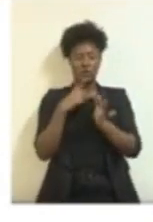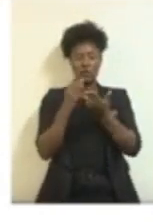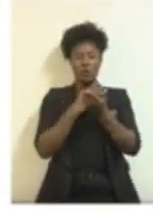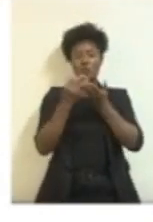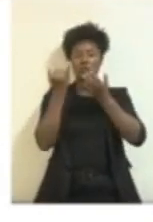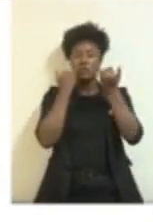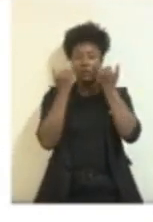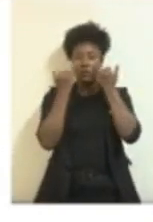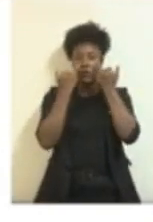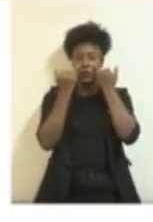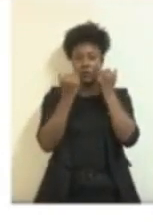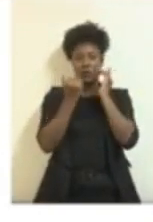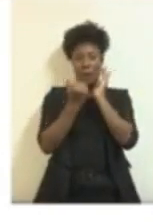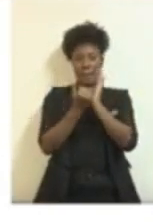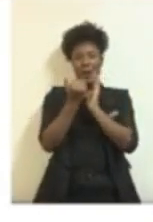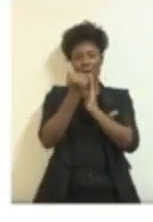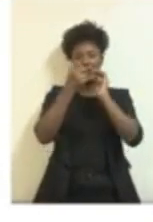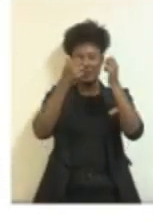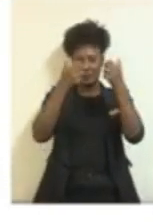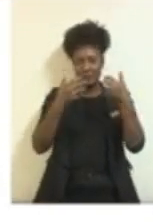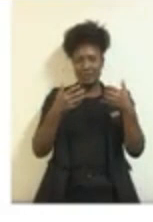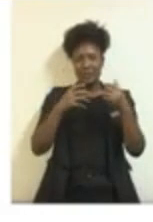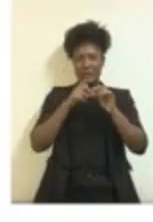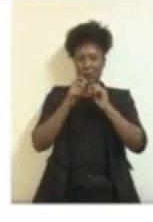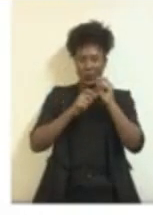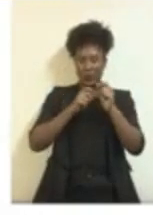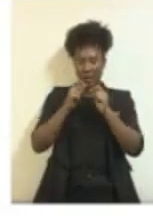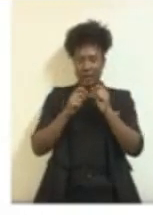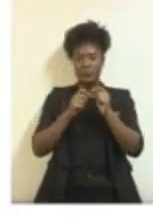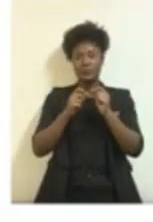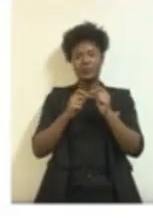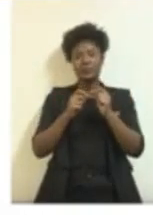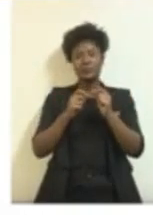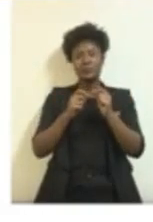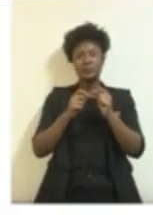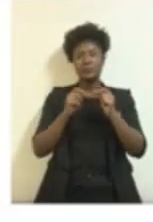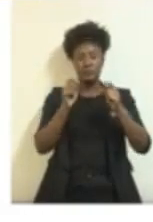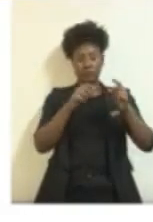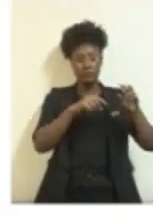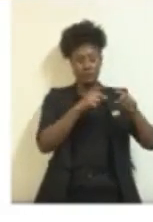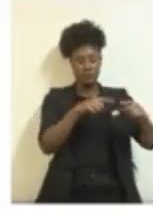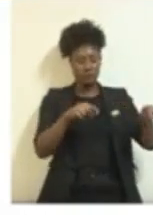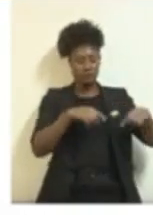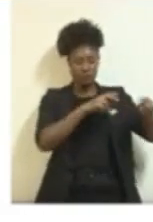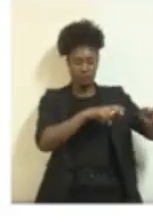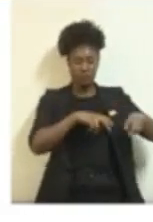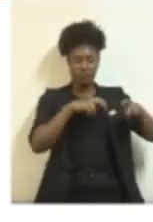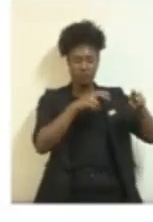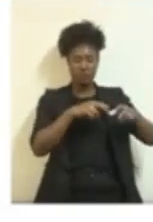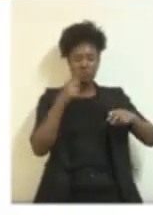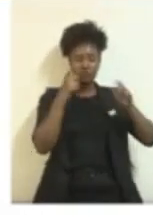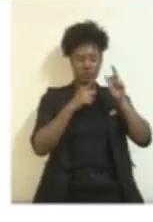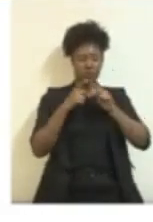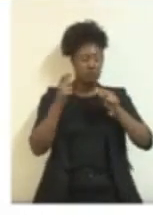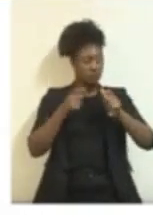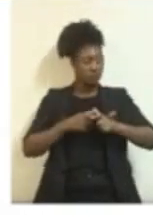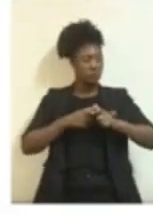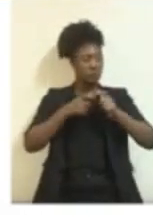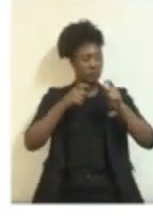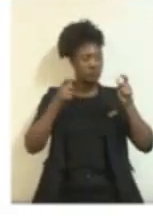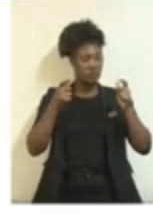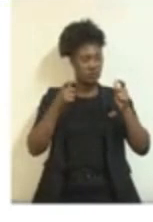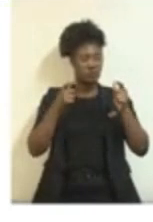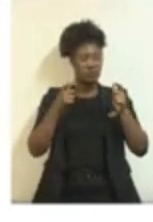pontuais do Pampa, né, que mostram que os campos com pecuária adequada podem sim ser um sumidouro. Né? Ainda não tem